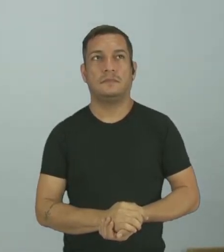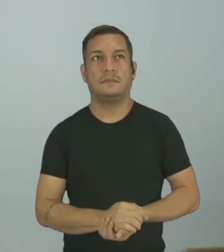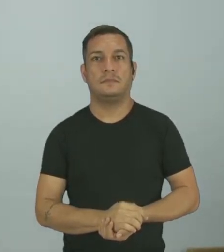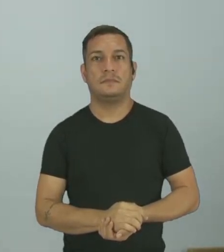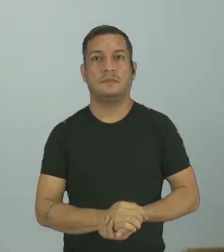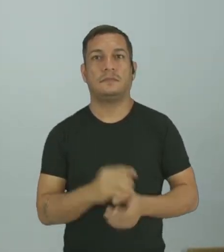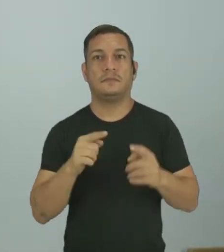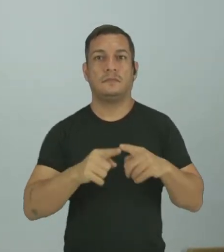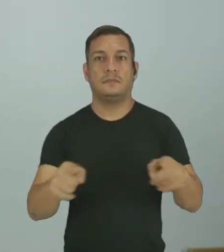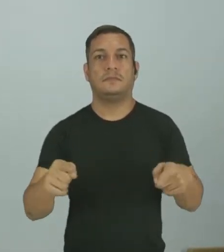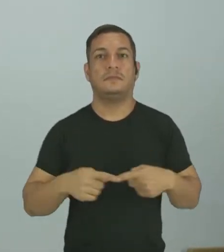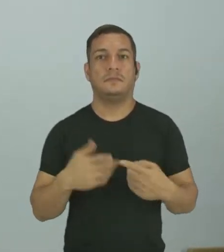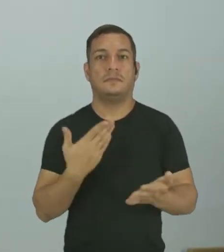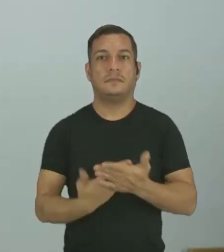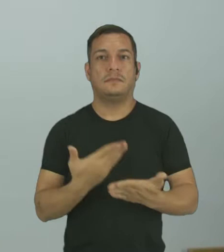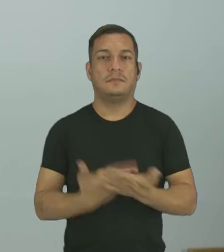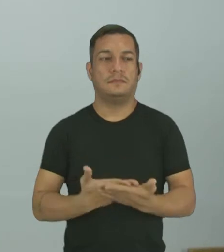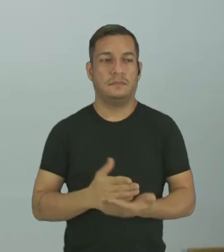Na sala de aula,